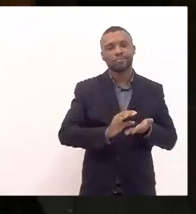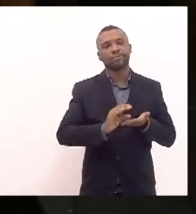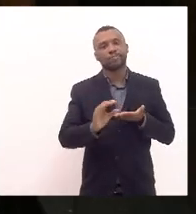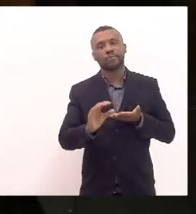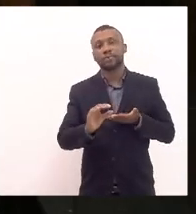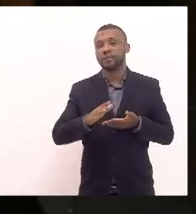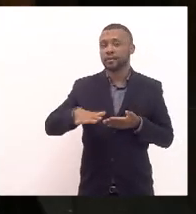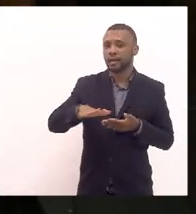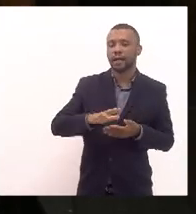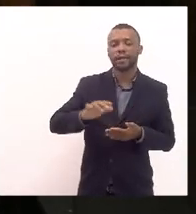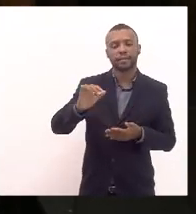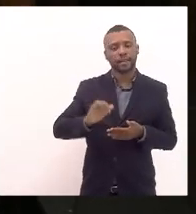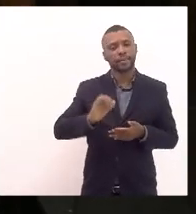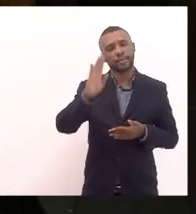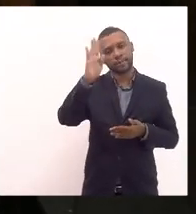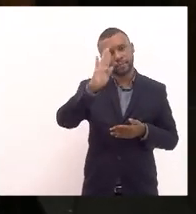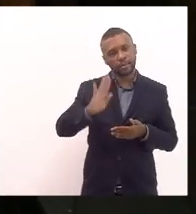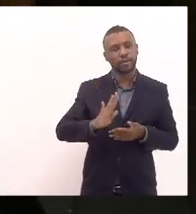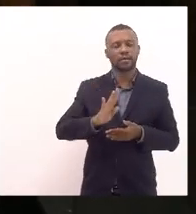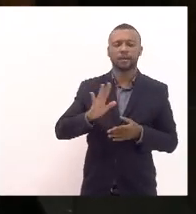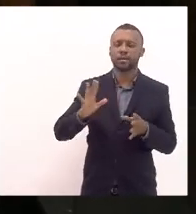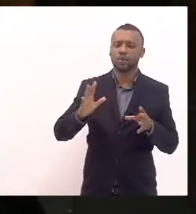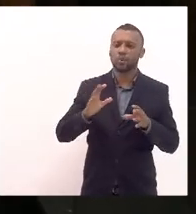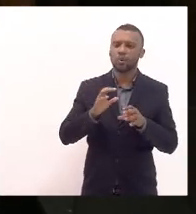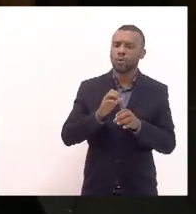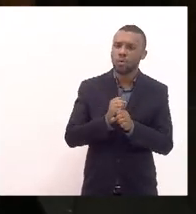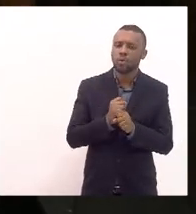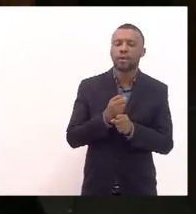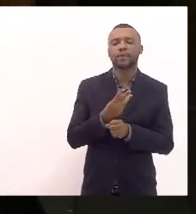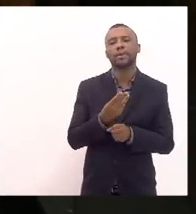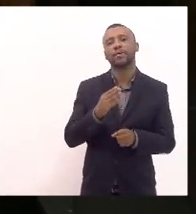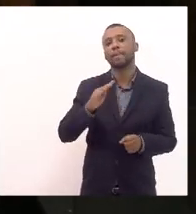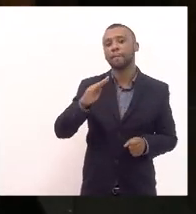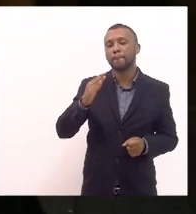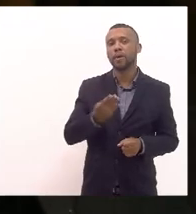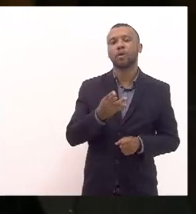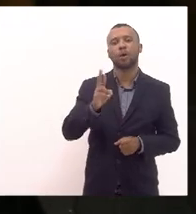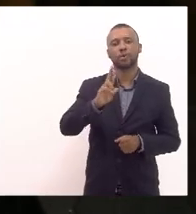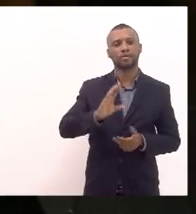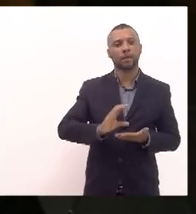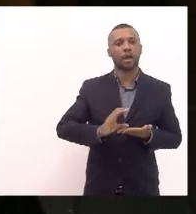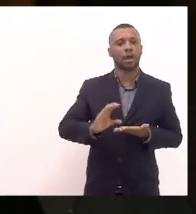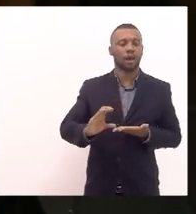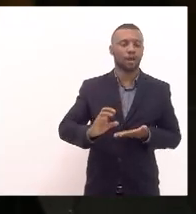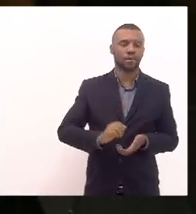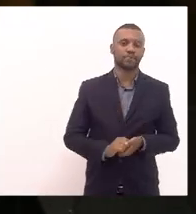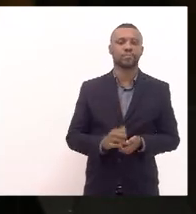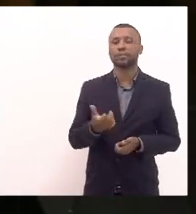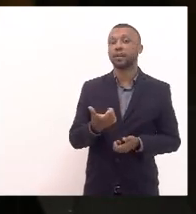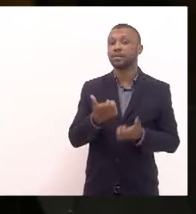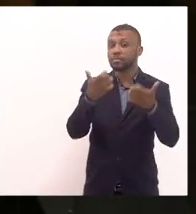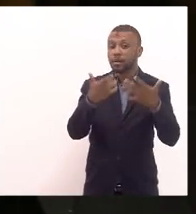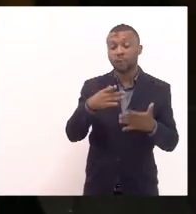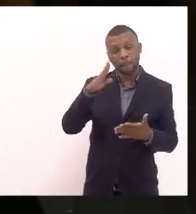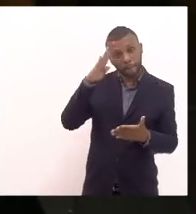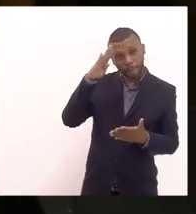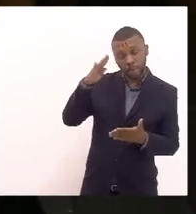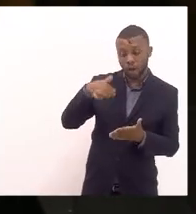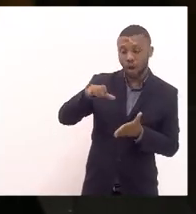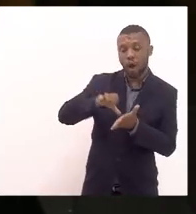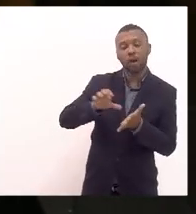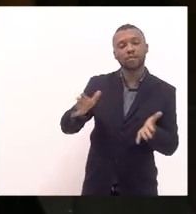brasileira e na ordem de 3 bilhões de reais eu quero aqui dizer que o principal órgão